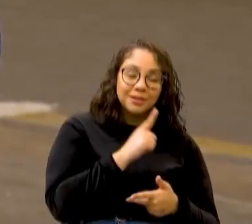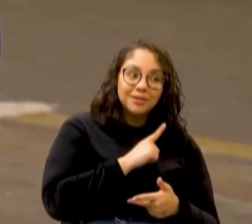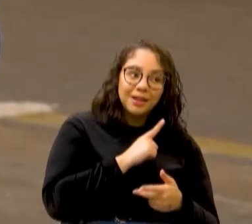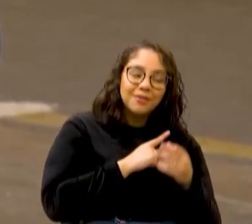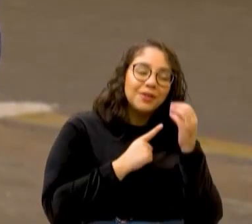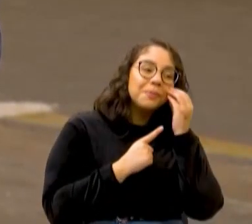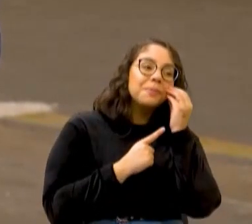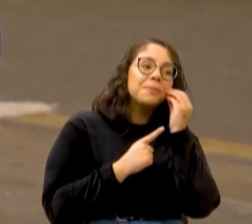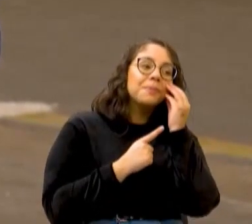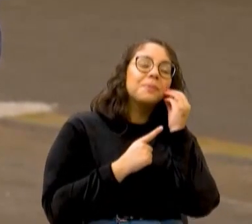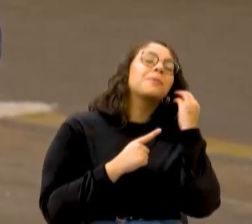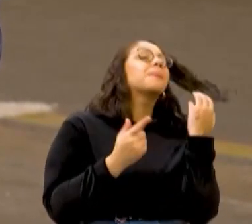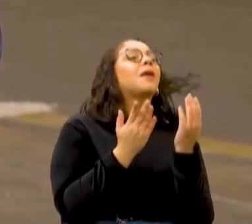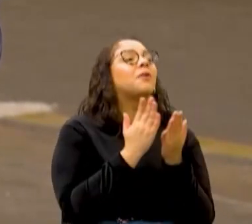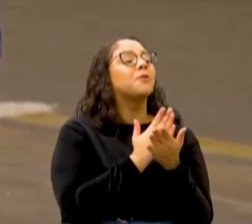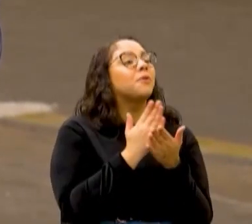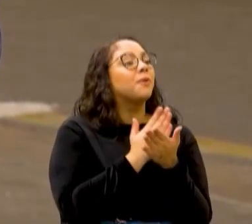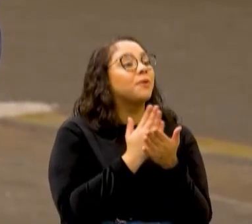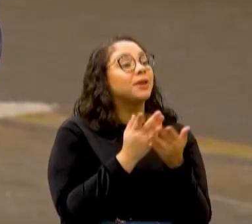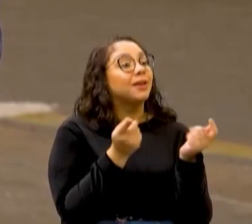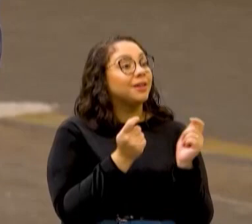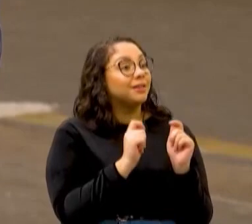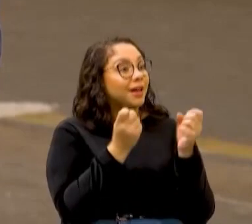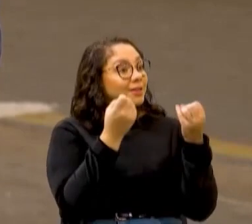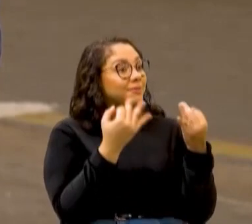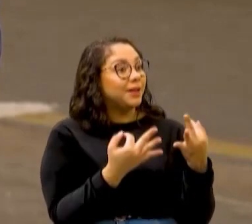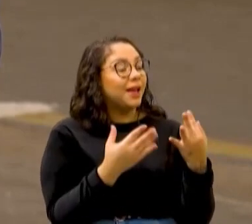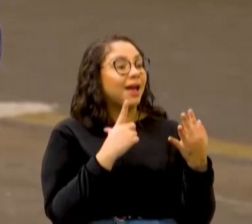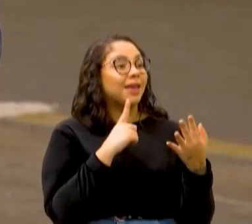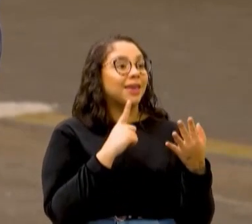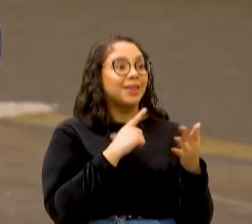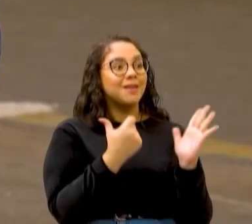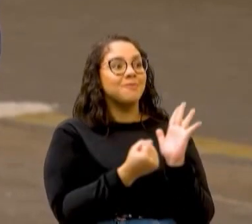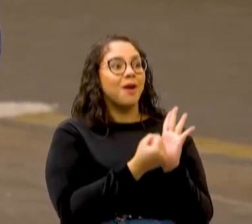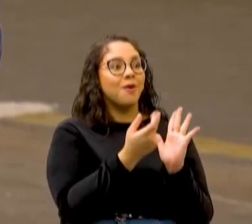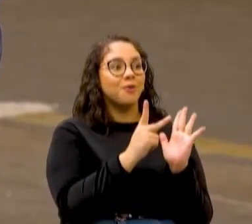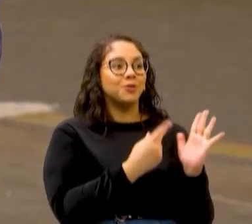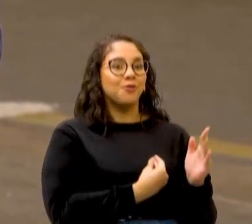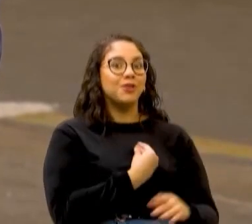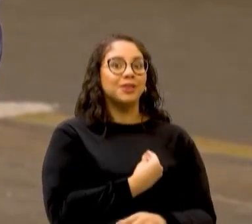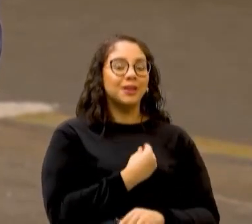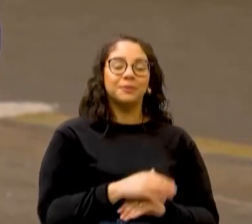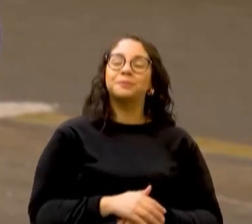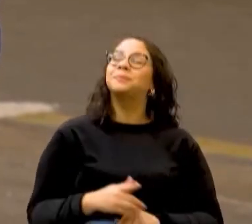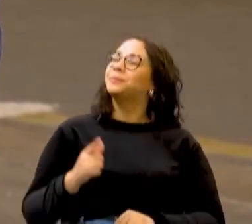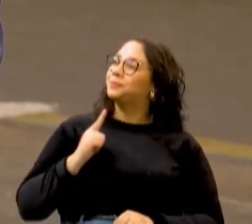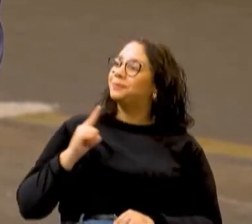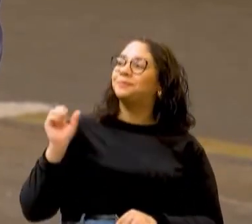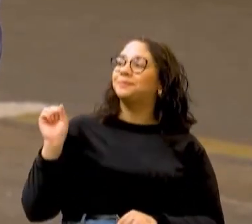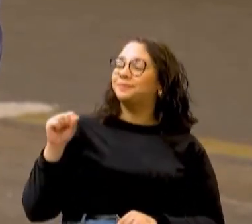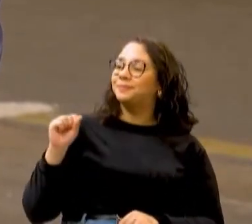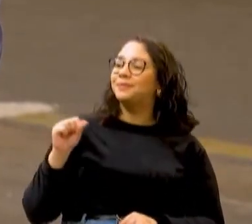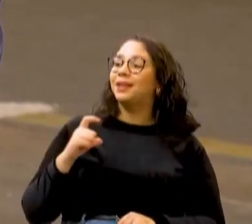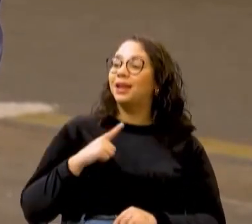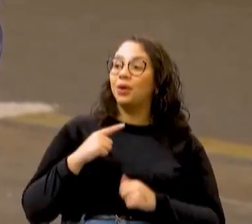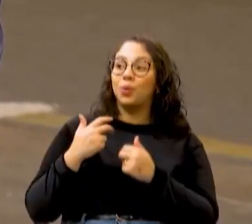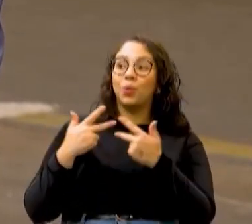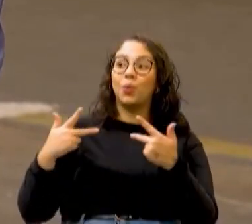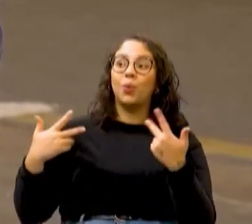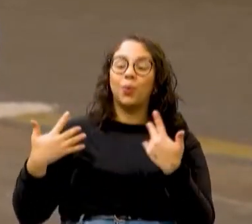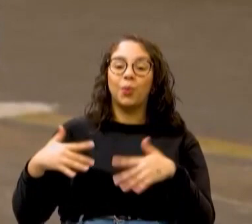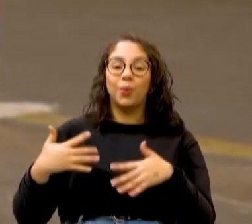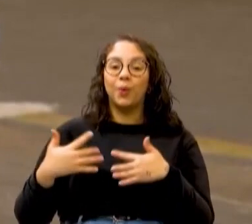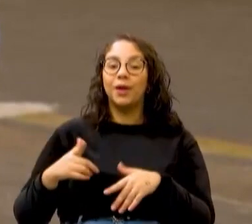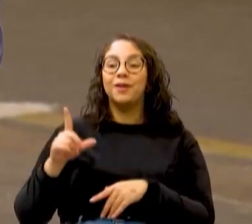por várias experiências né algumas assim que você pode citar que tenha te marcado ai tem sim